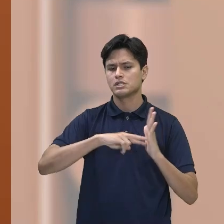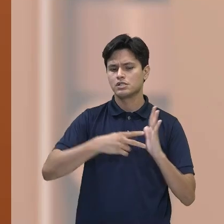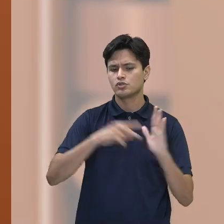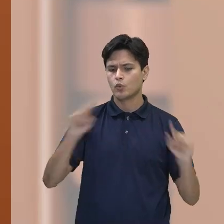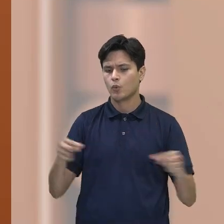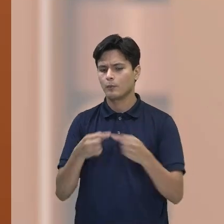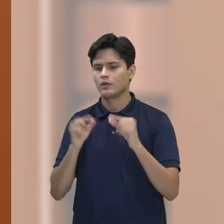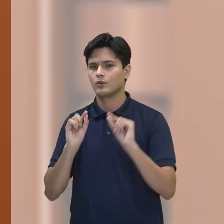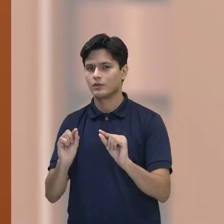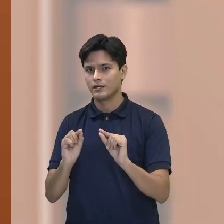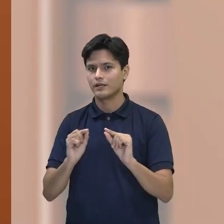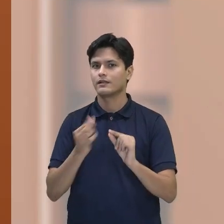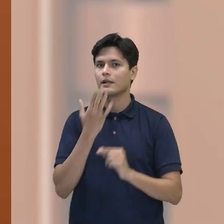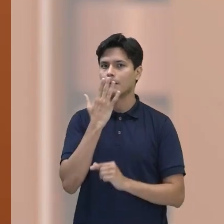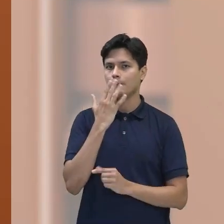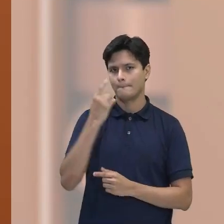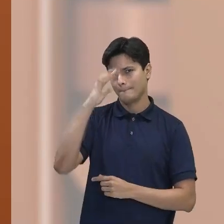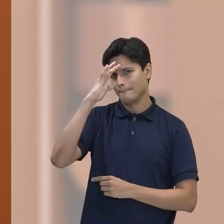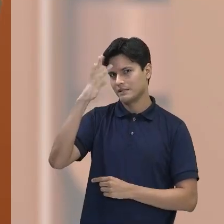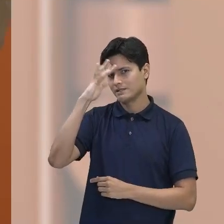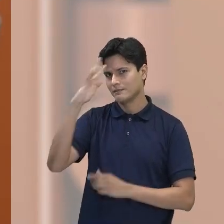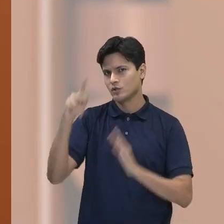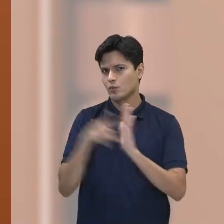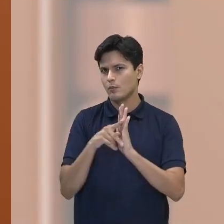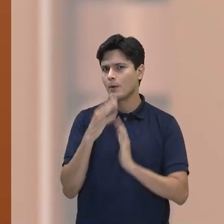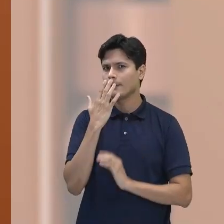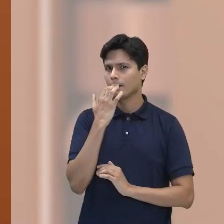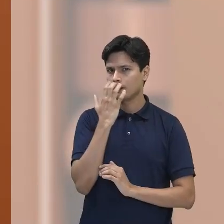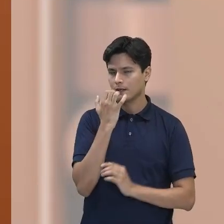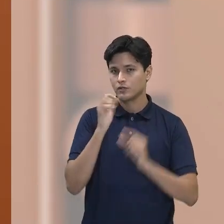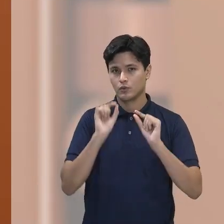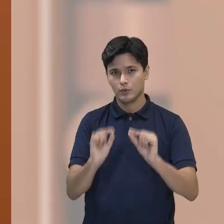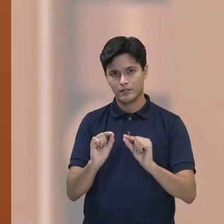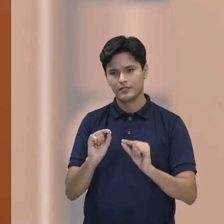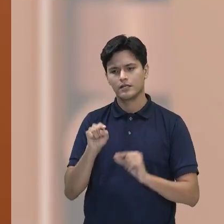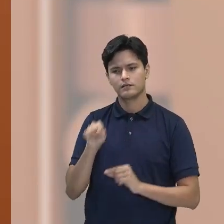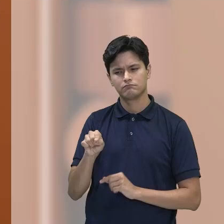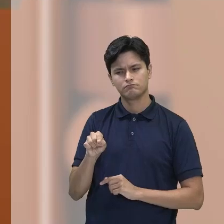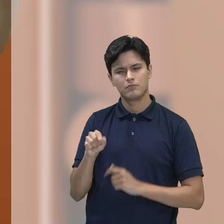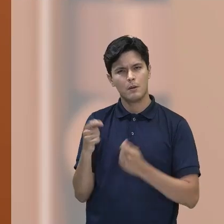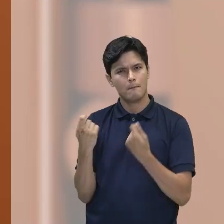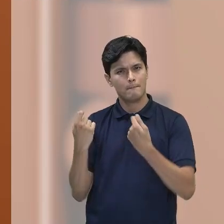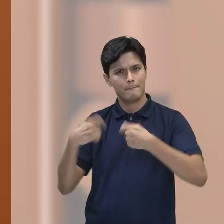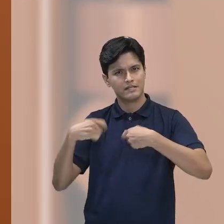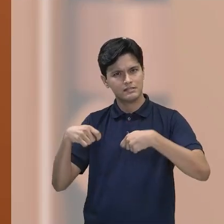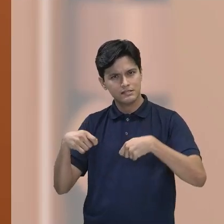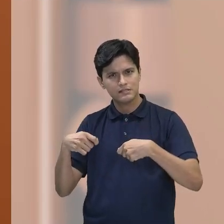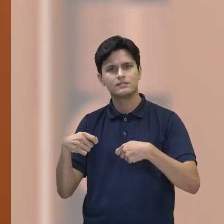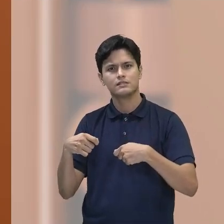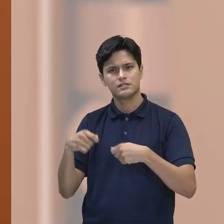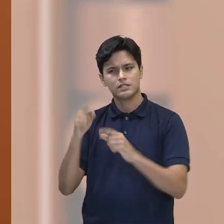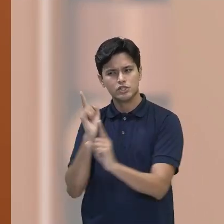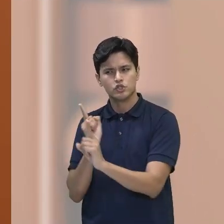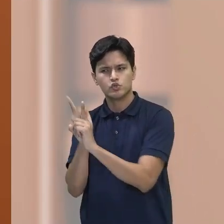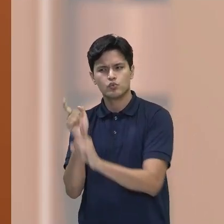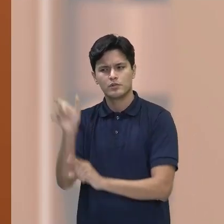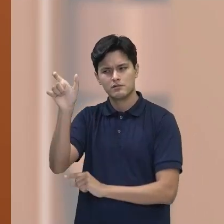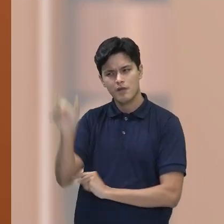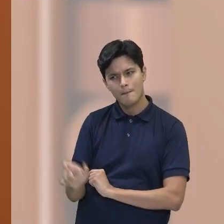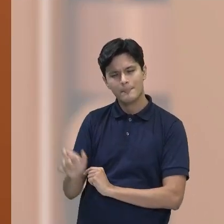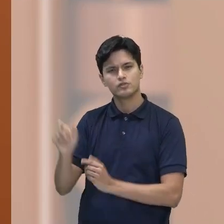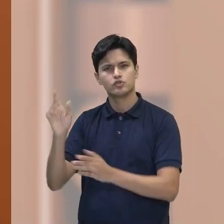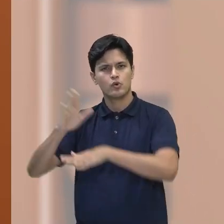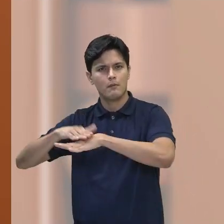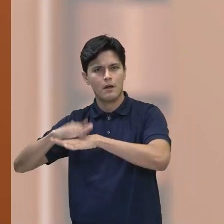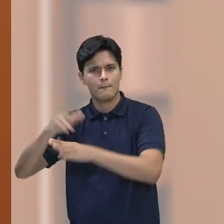Não, gente, eu não preciso saber, né? Buscar quem é o dono dessa. E ao longo da história